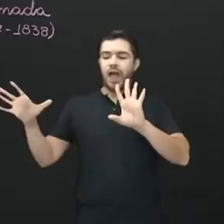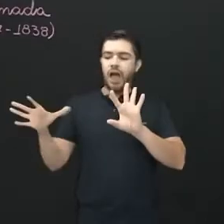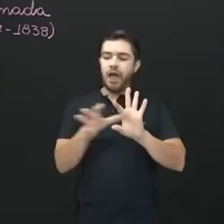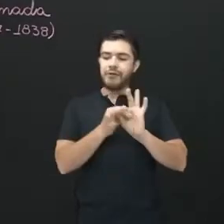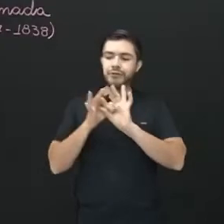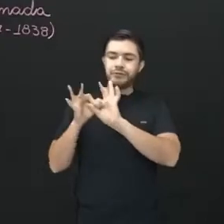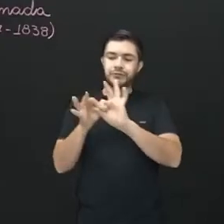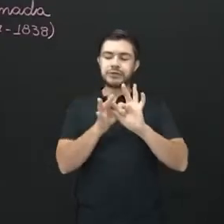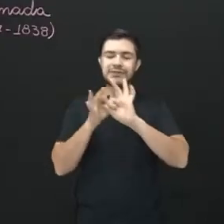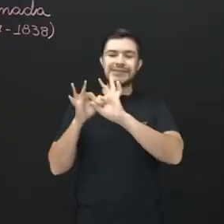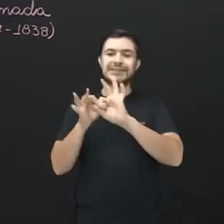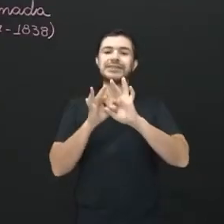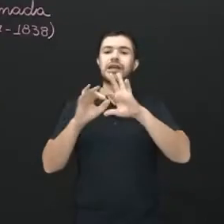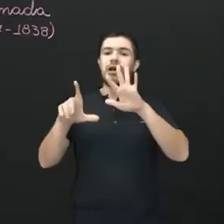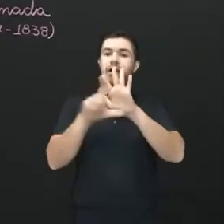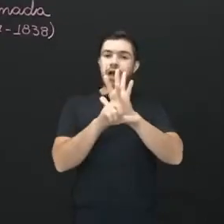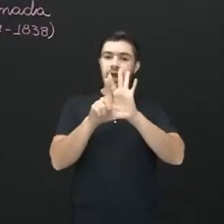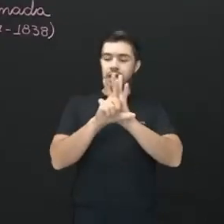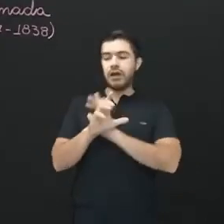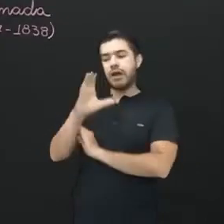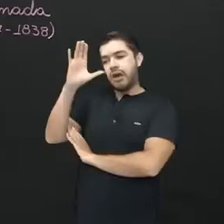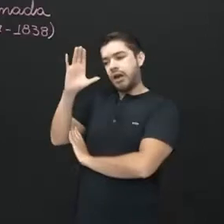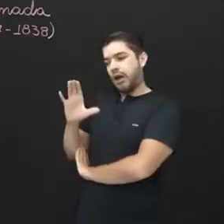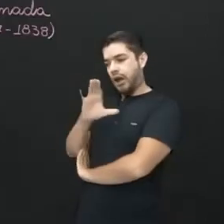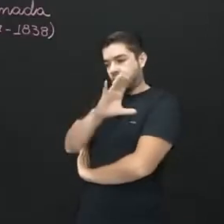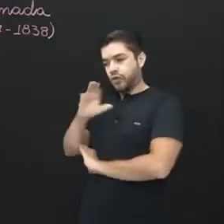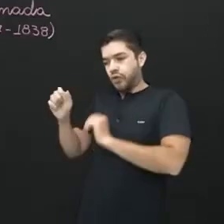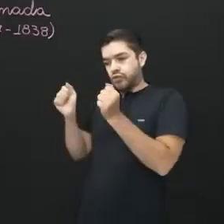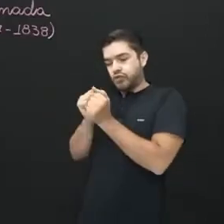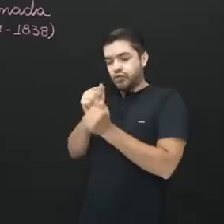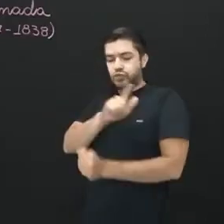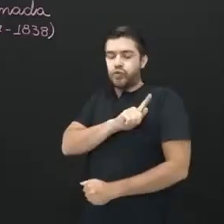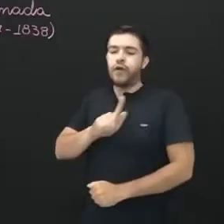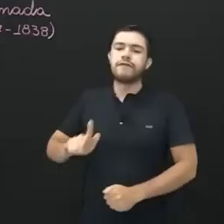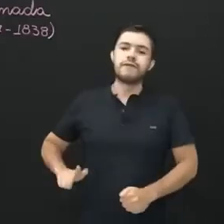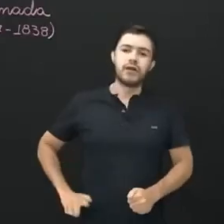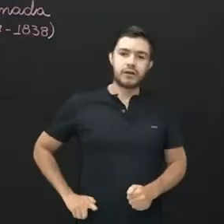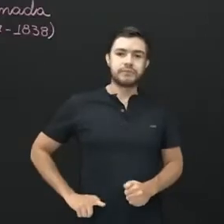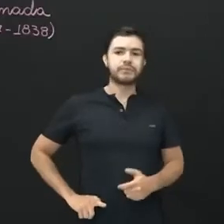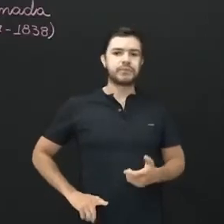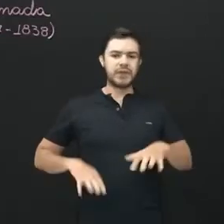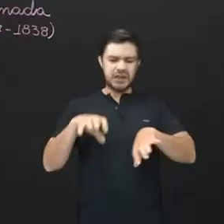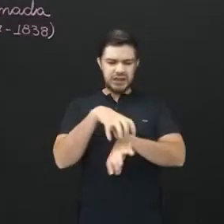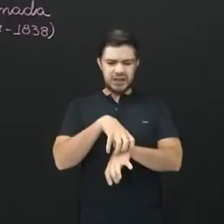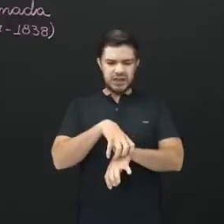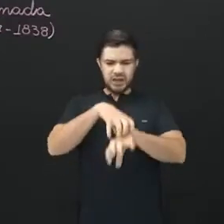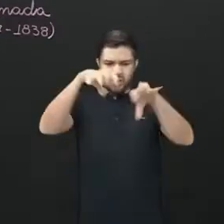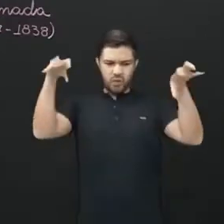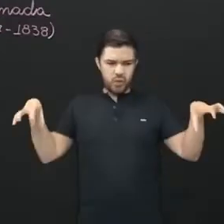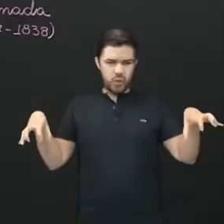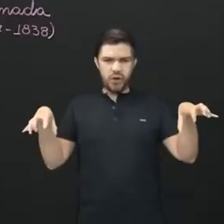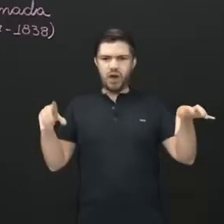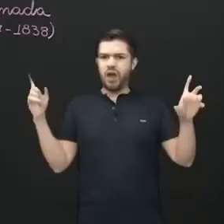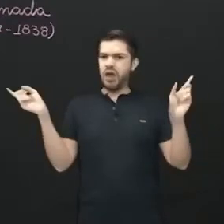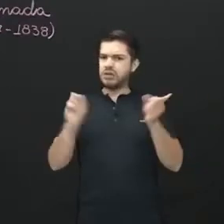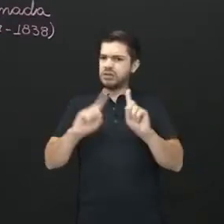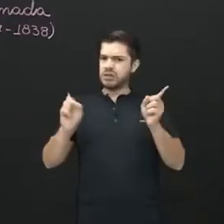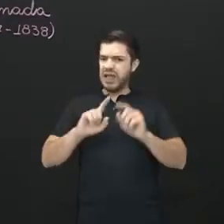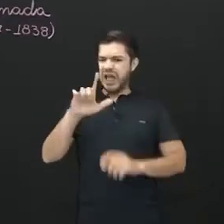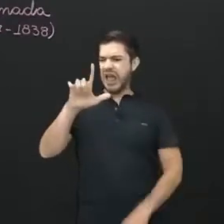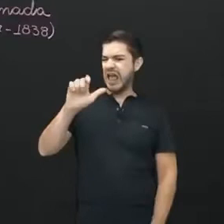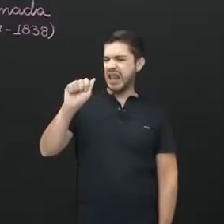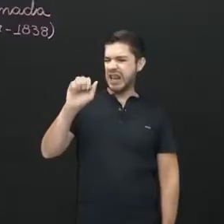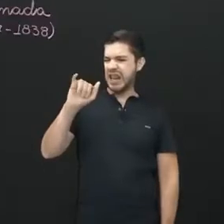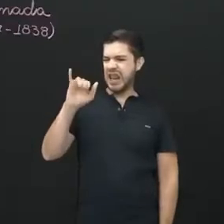aliança na lei entre a Igreja Católica e o governo. Não existia Estado separado de igreja, Estado laico, como a